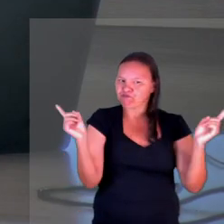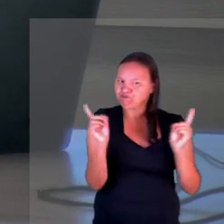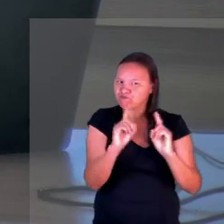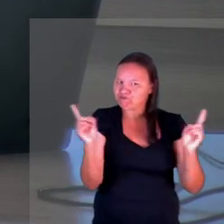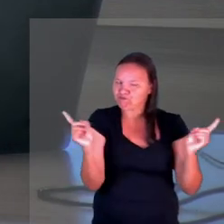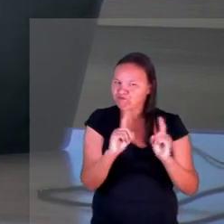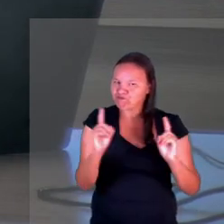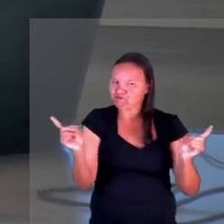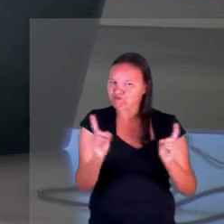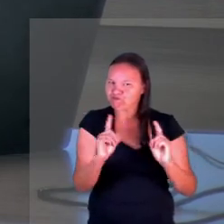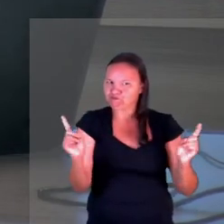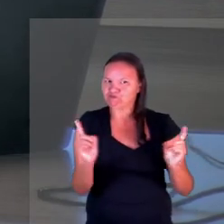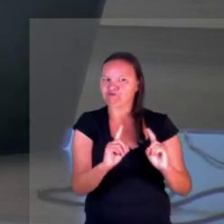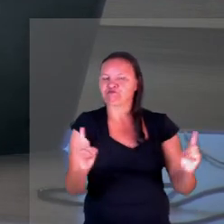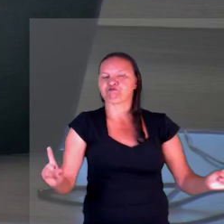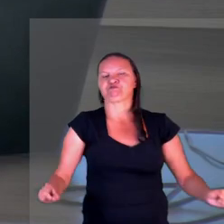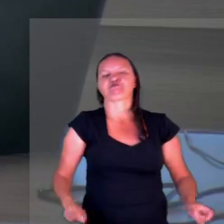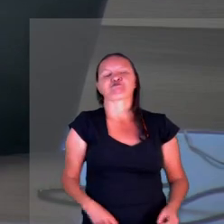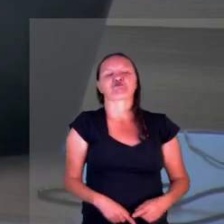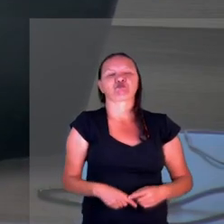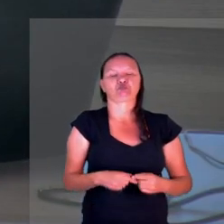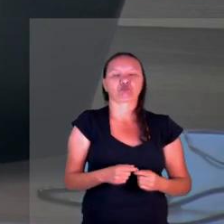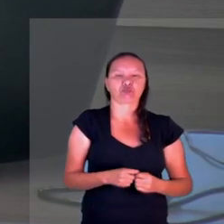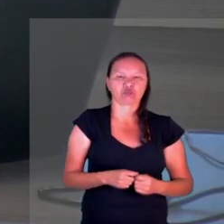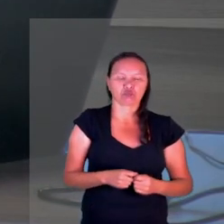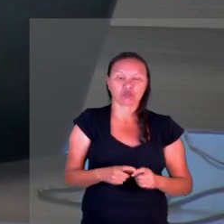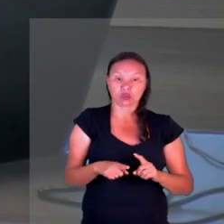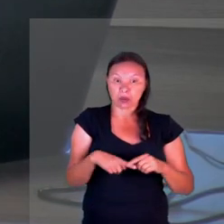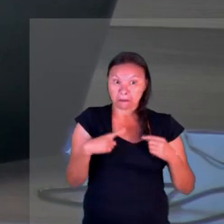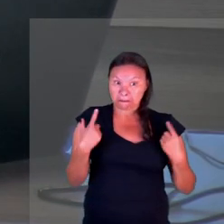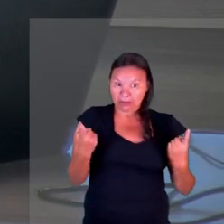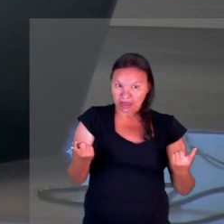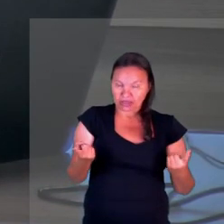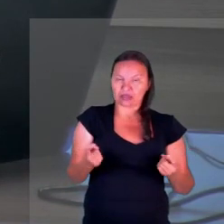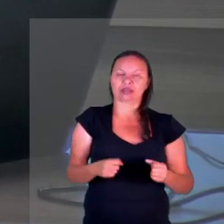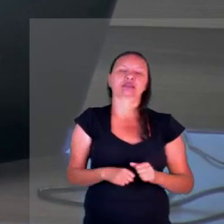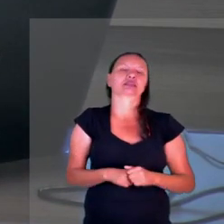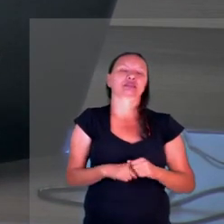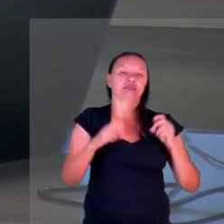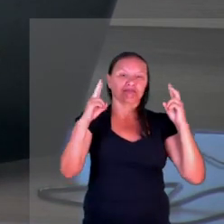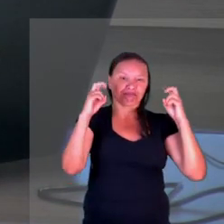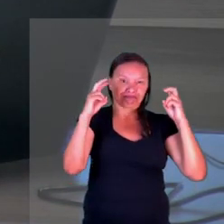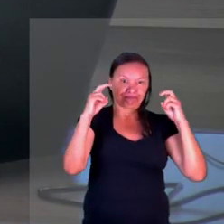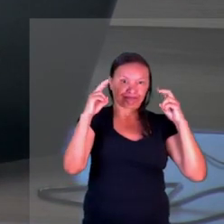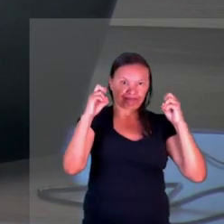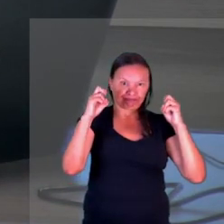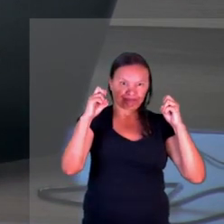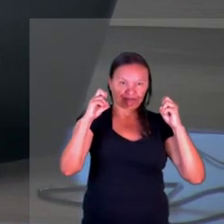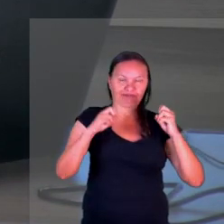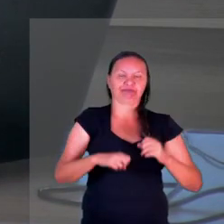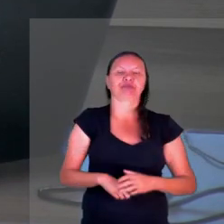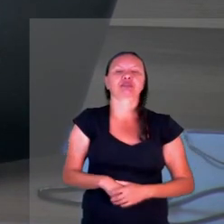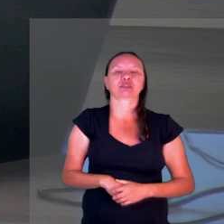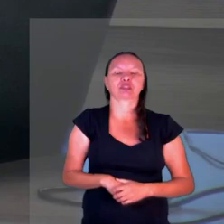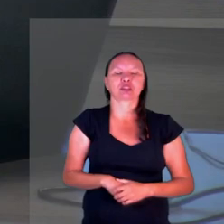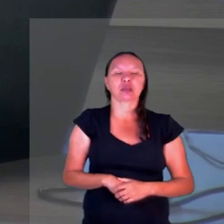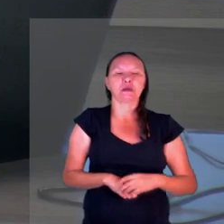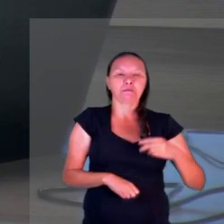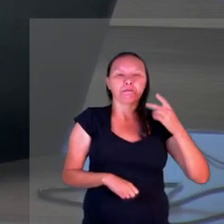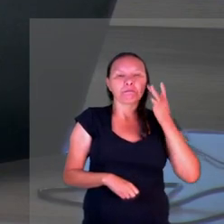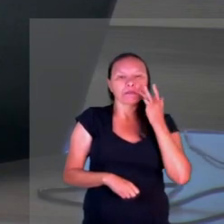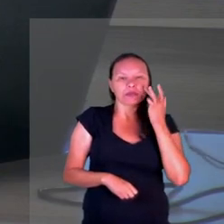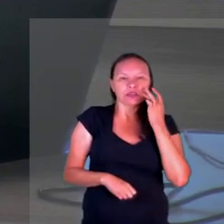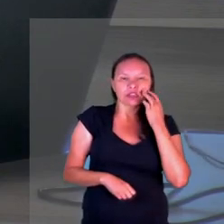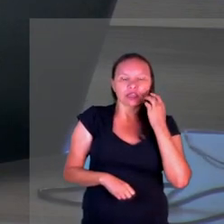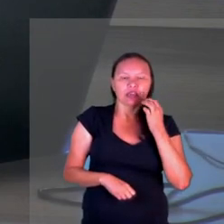aí eh em relação a esse esse programa do Ceará sem fome não